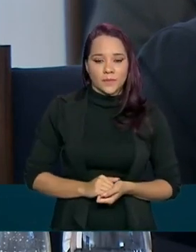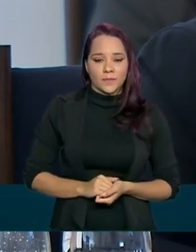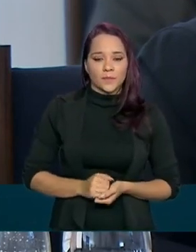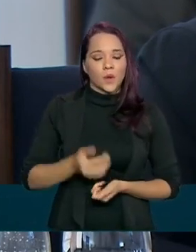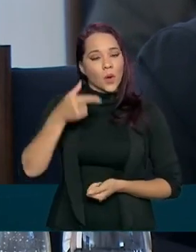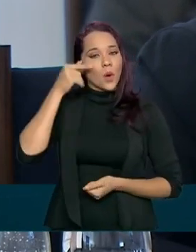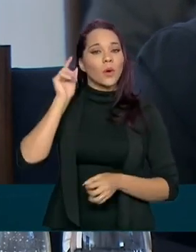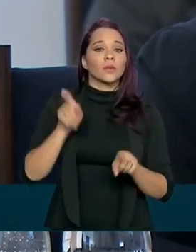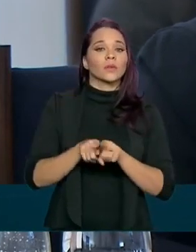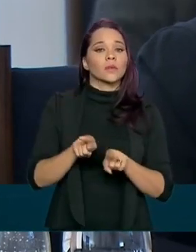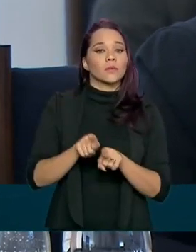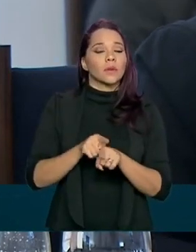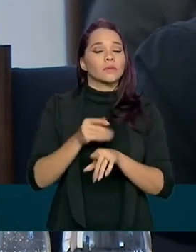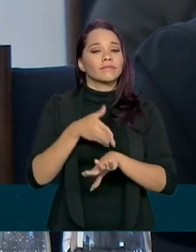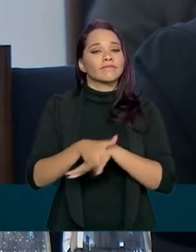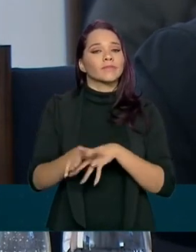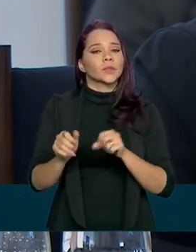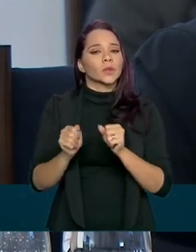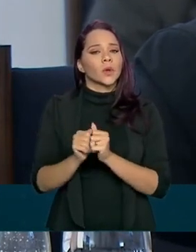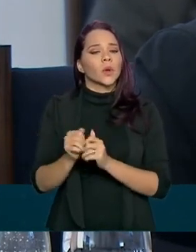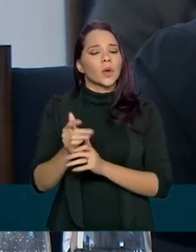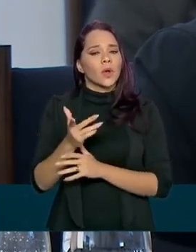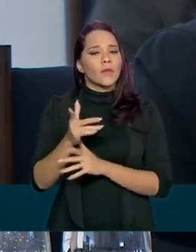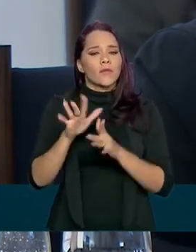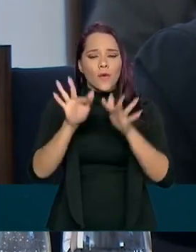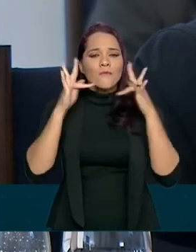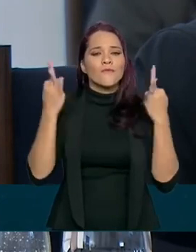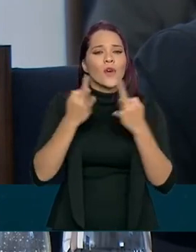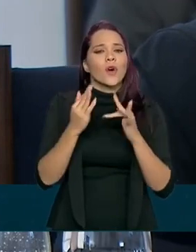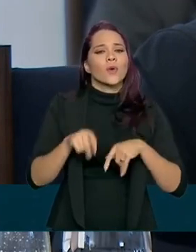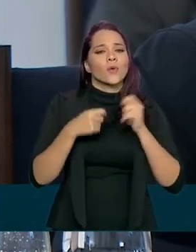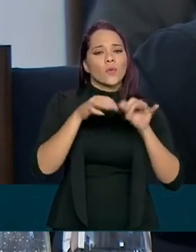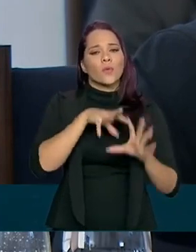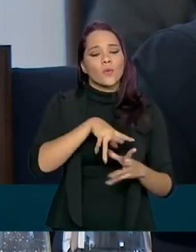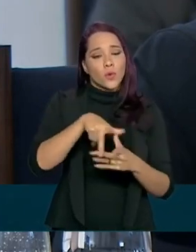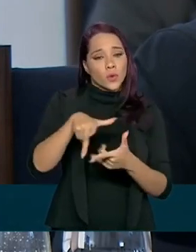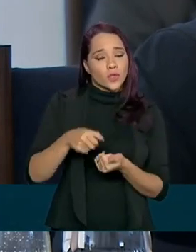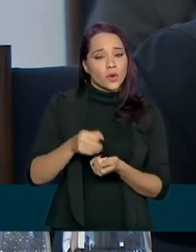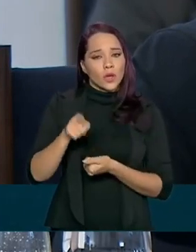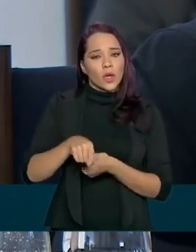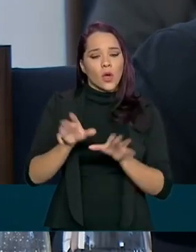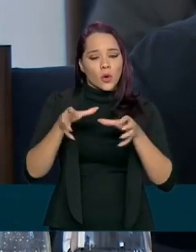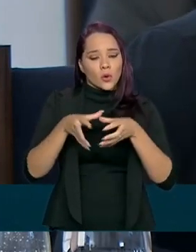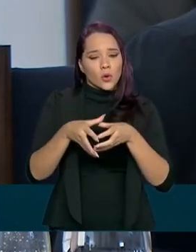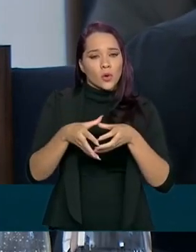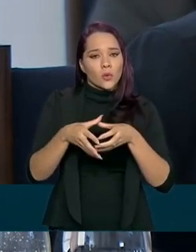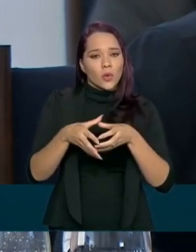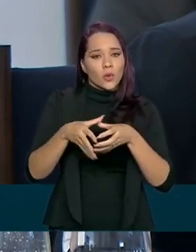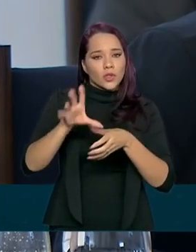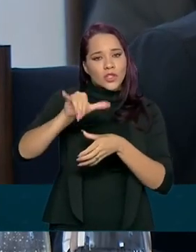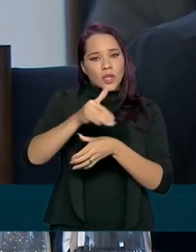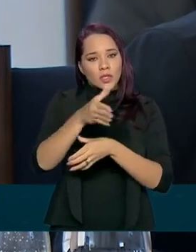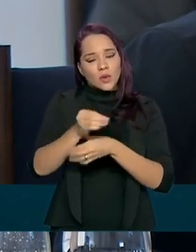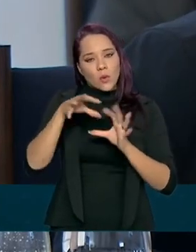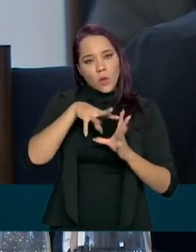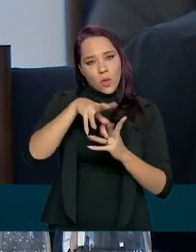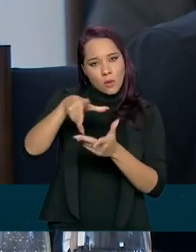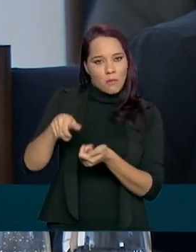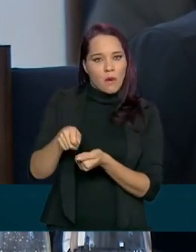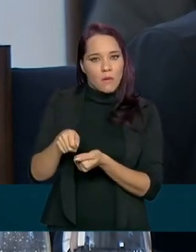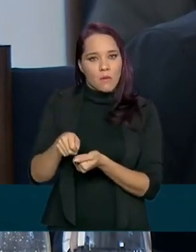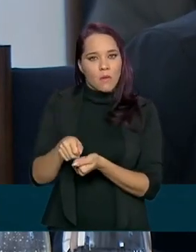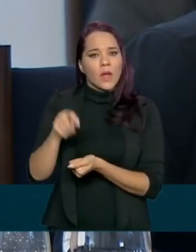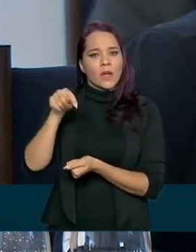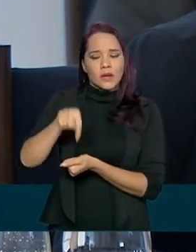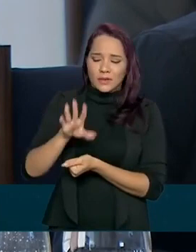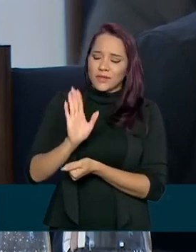apareceram no exercício também muito interessante no fórum econômico mundial é chamado grupo de ação global fica sendo criado ao qual